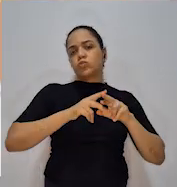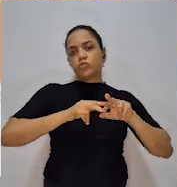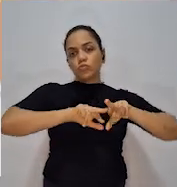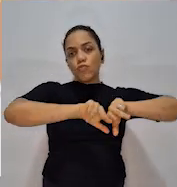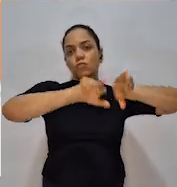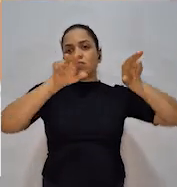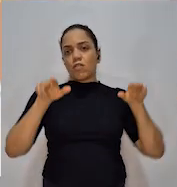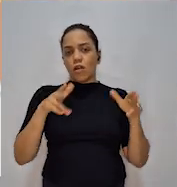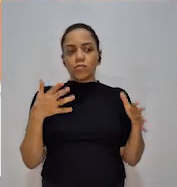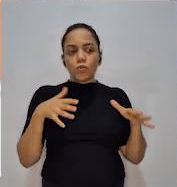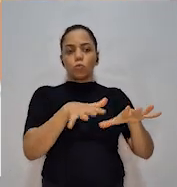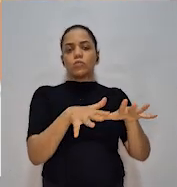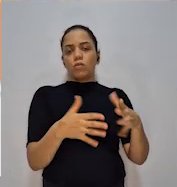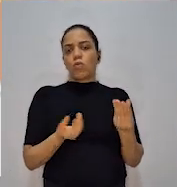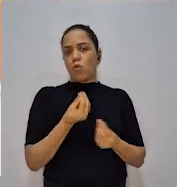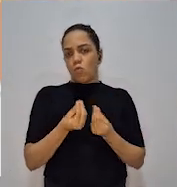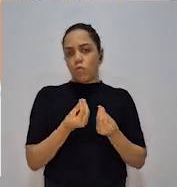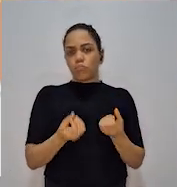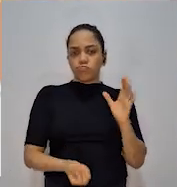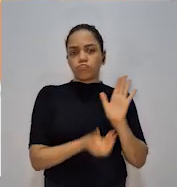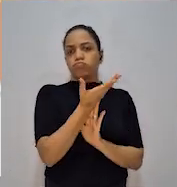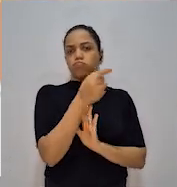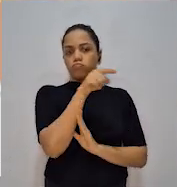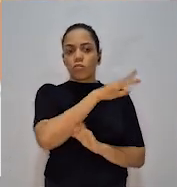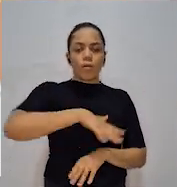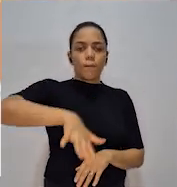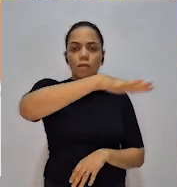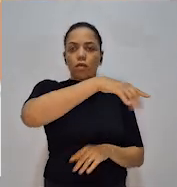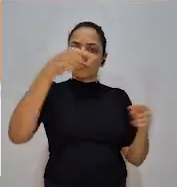nesse crescimento, nessa criação de ambiente propício